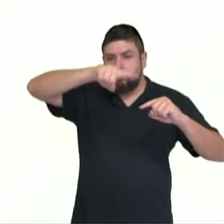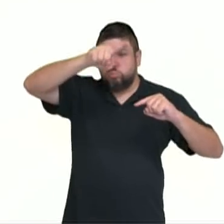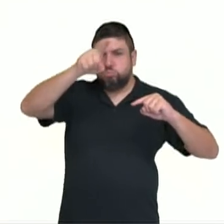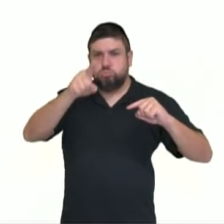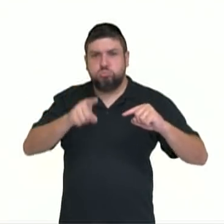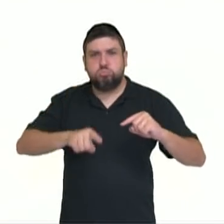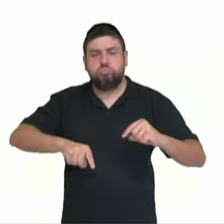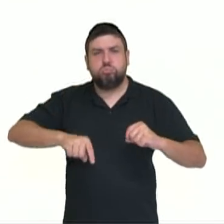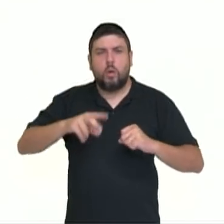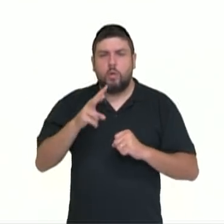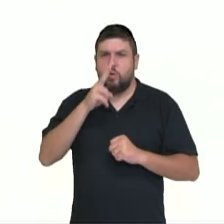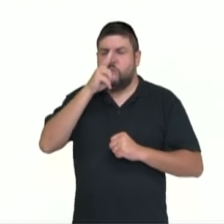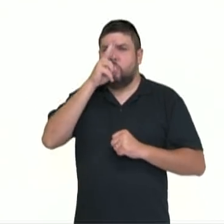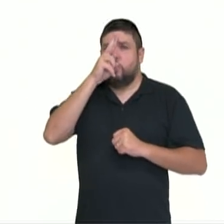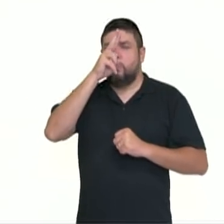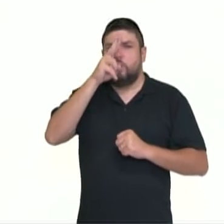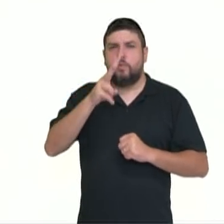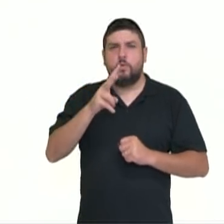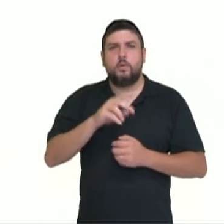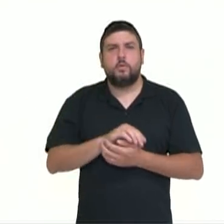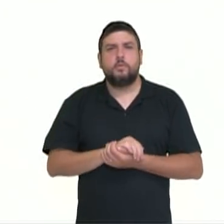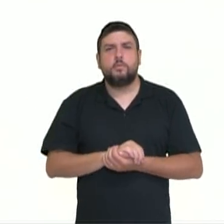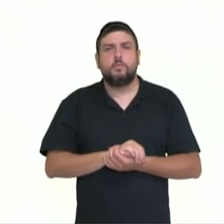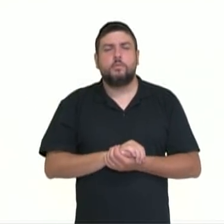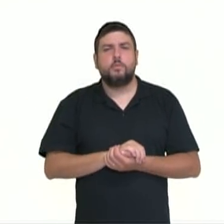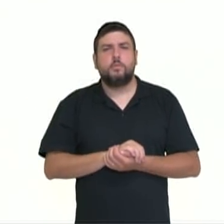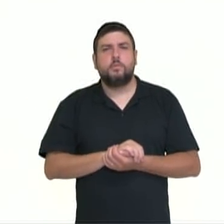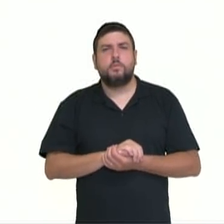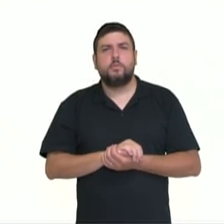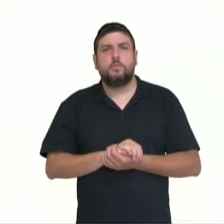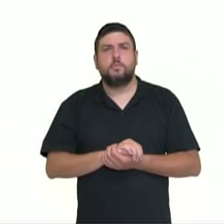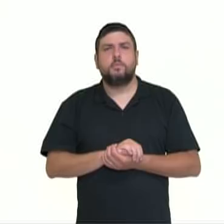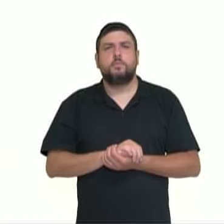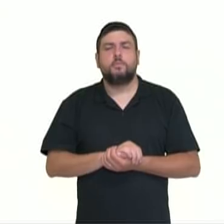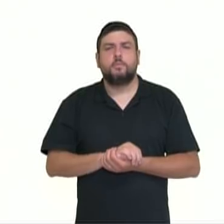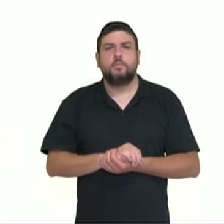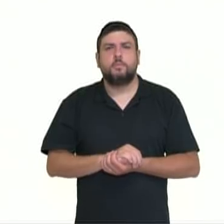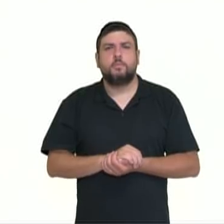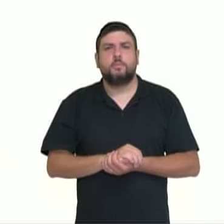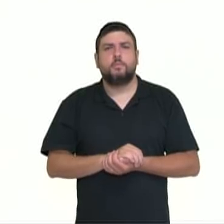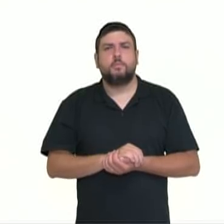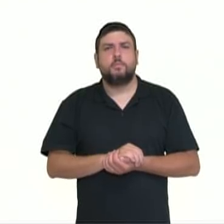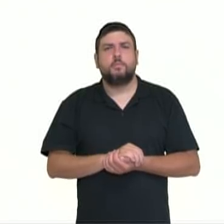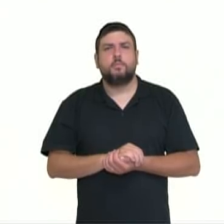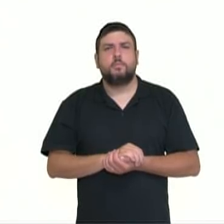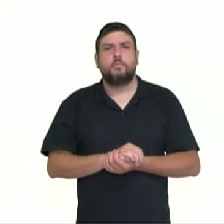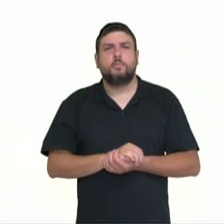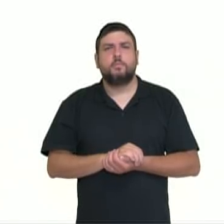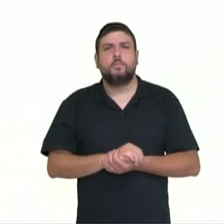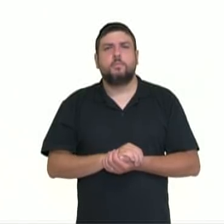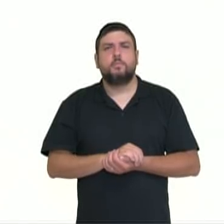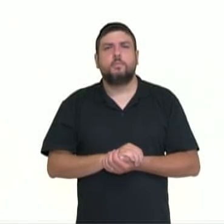representando com as ondas para melhor entendimento.